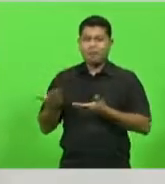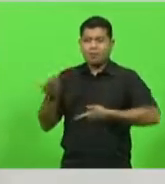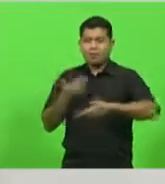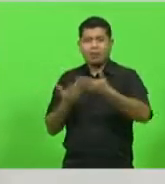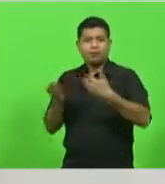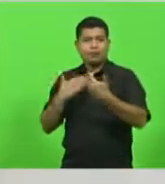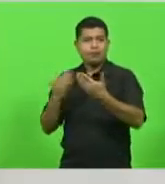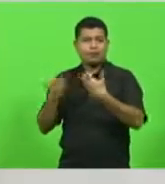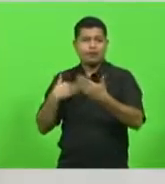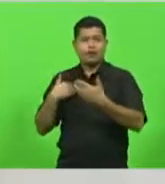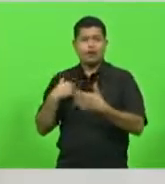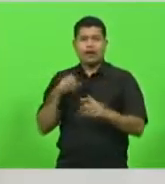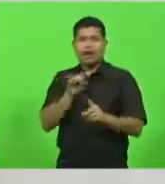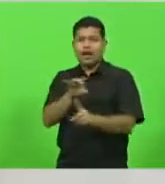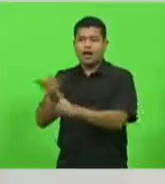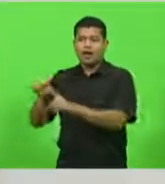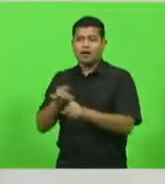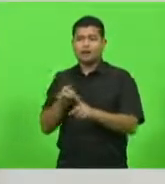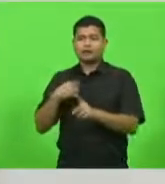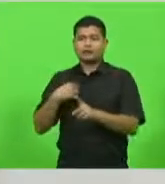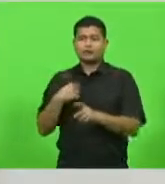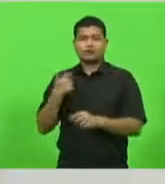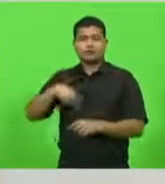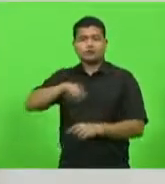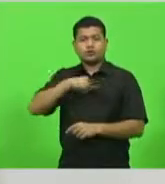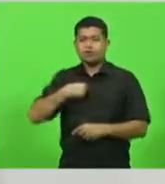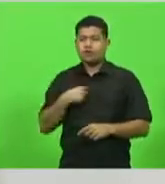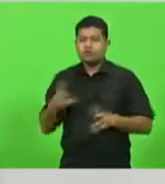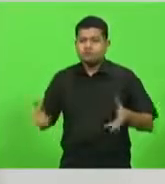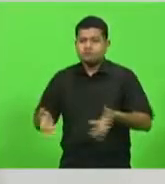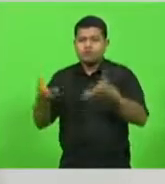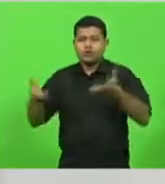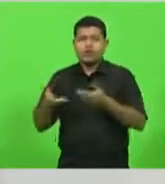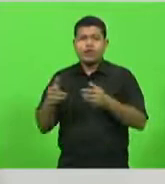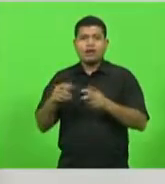de cada região, promovemos ajustes possíveis.